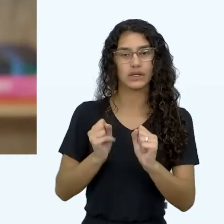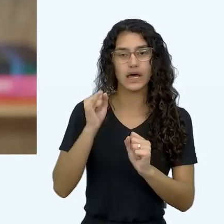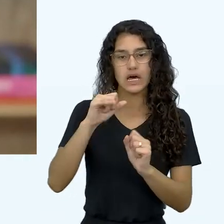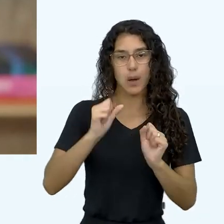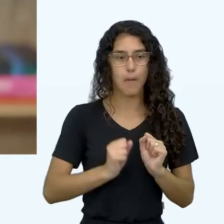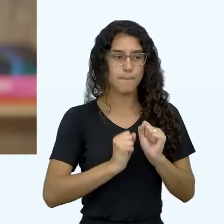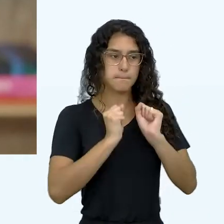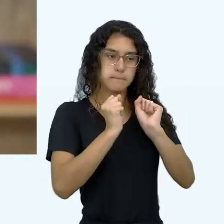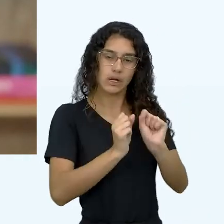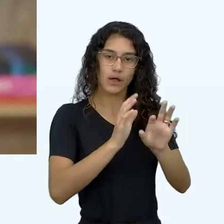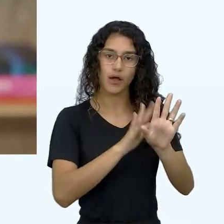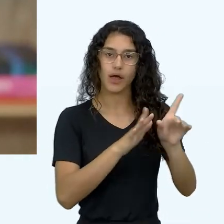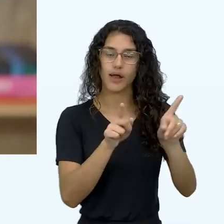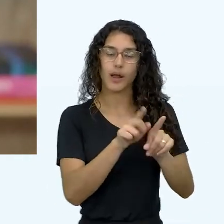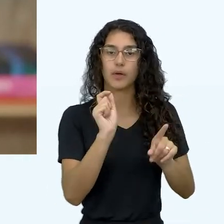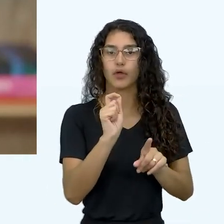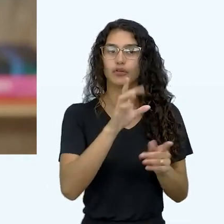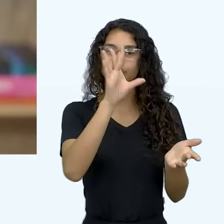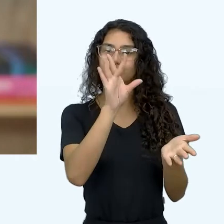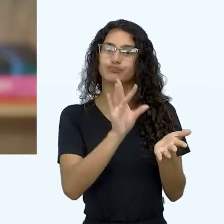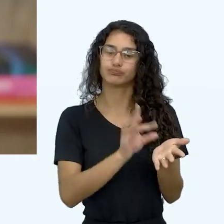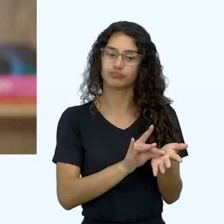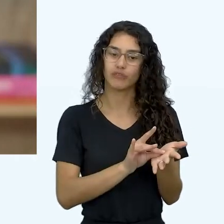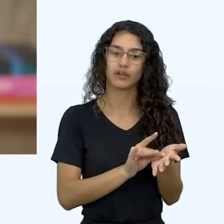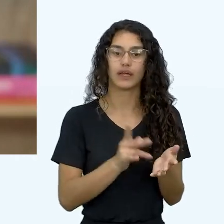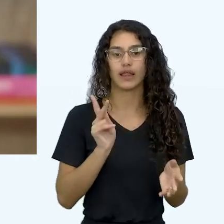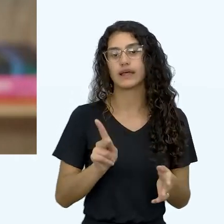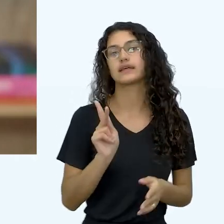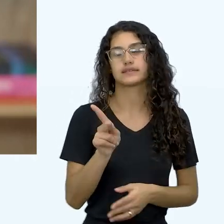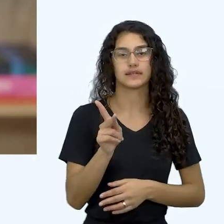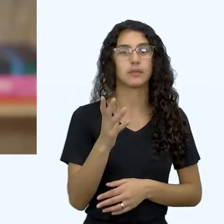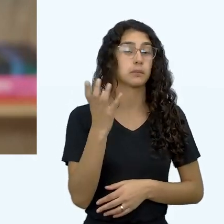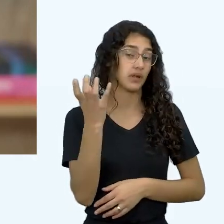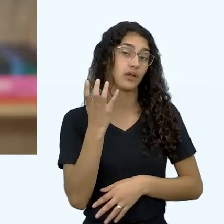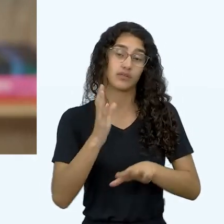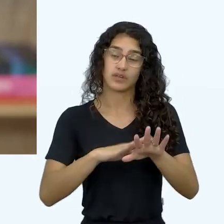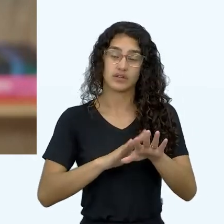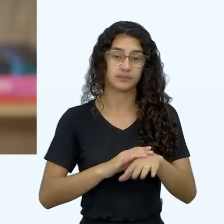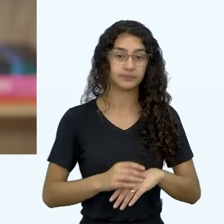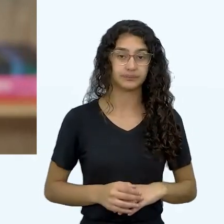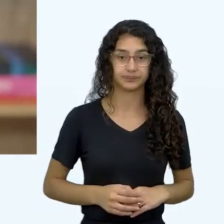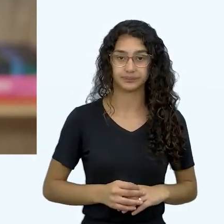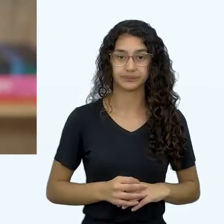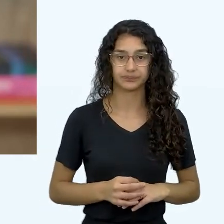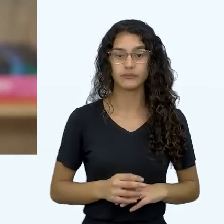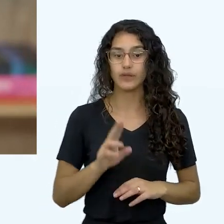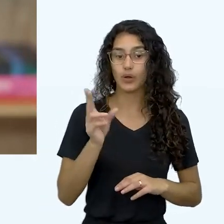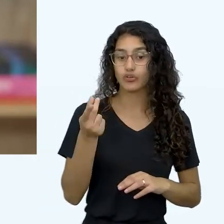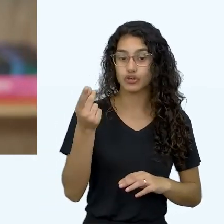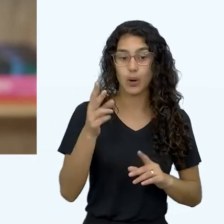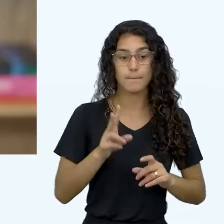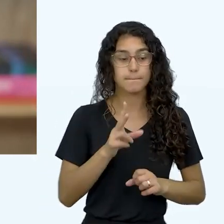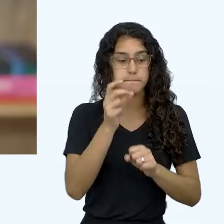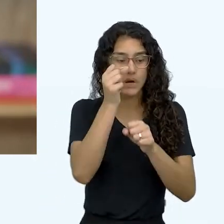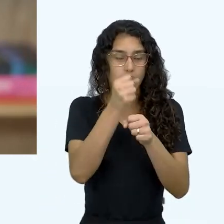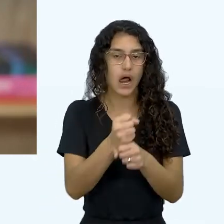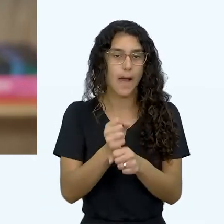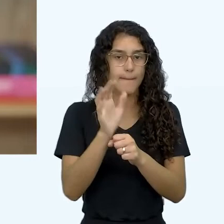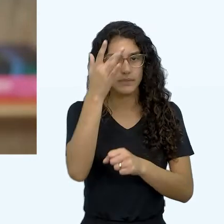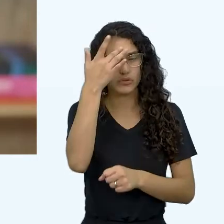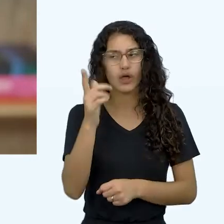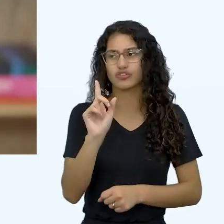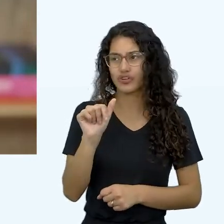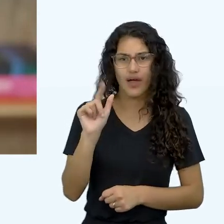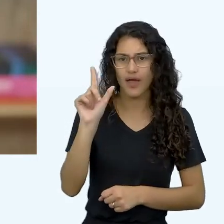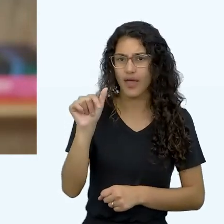poder, ela faz o que de fato ela sempre quis fazer. Então o dinheiro potencializa quem essa pessoa já é.